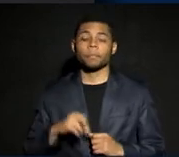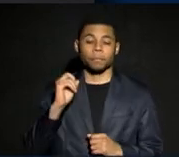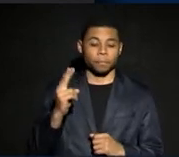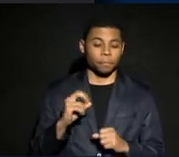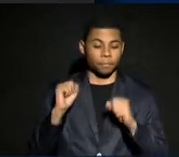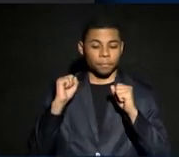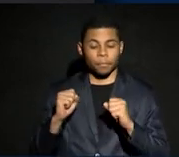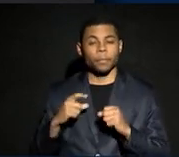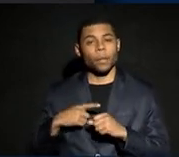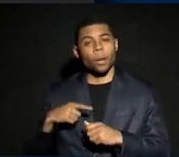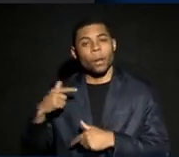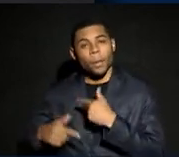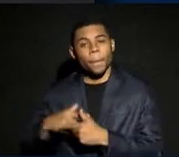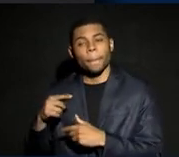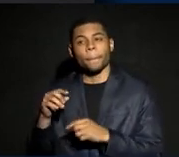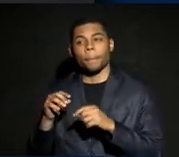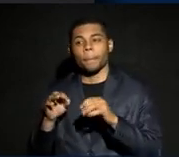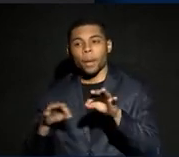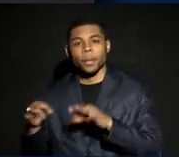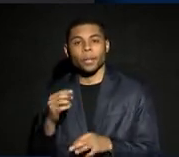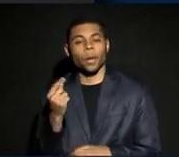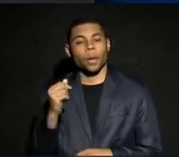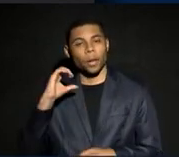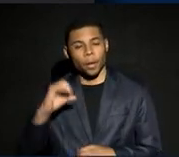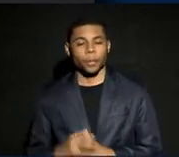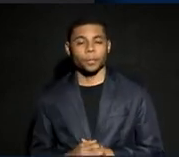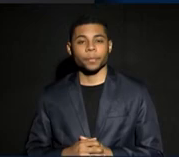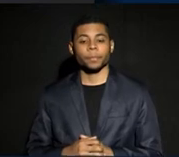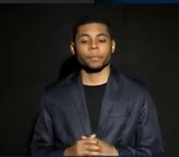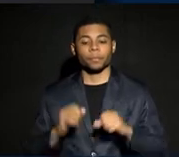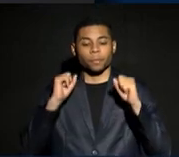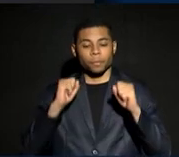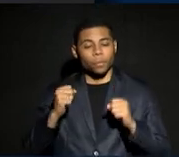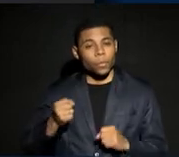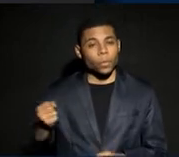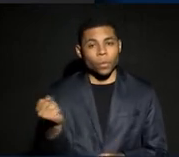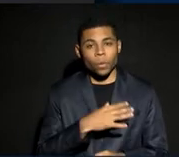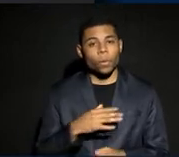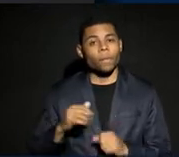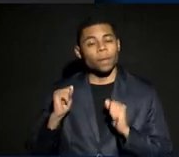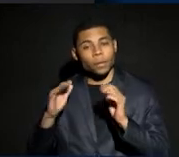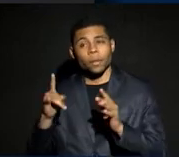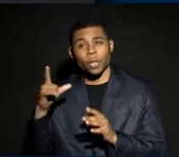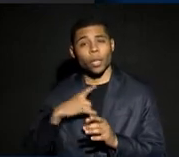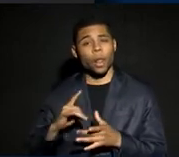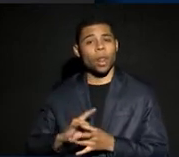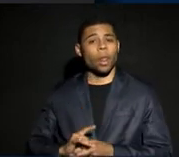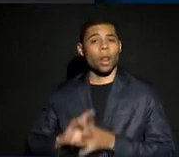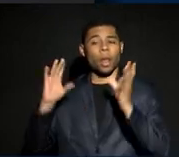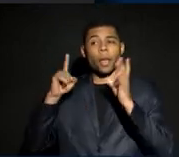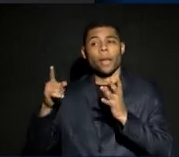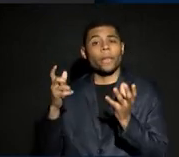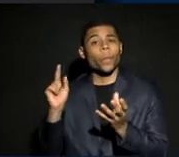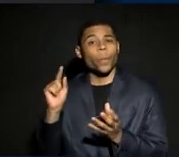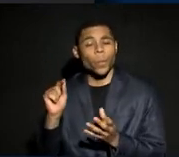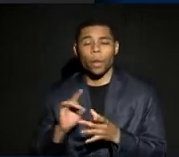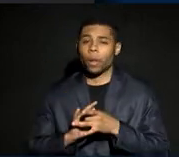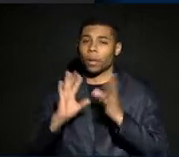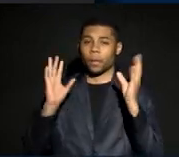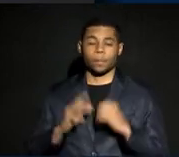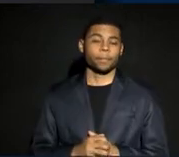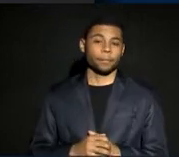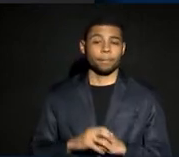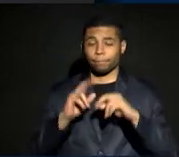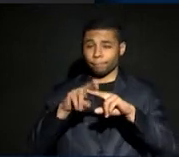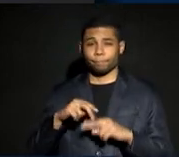fazer operação de crédito, pode lançar novas ações. Ela está livre para fazer o que ela bem entender.